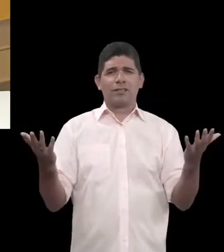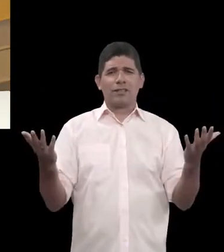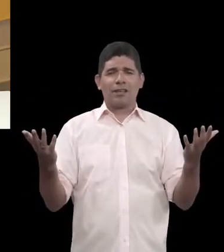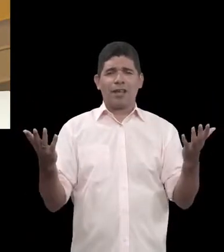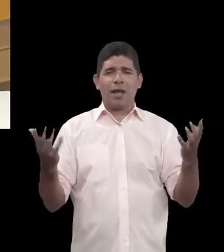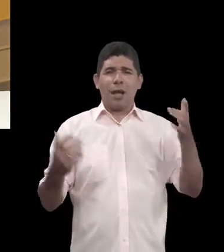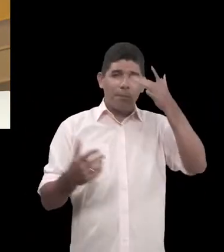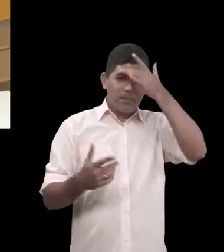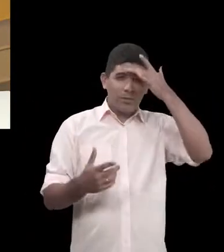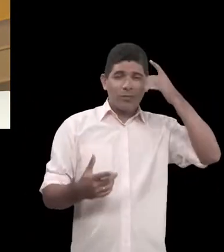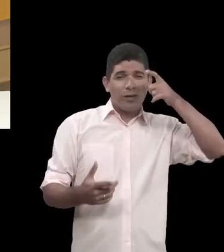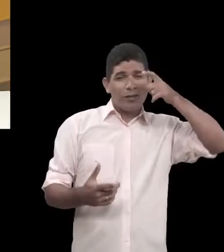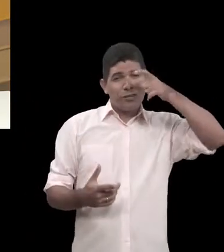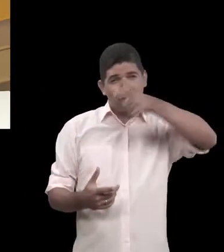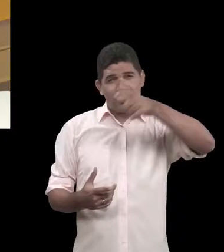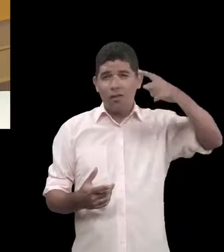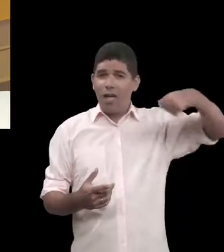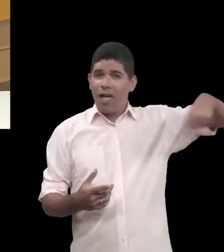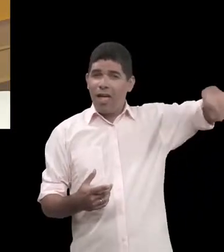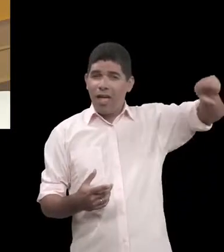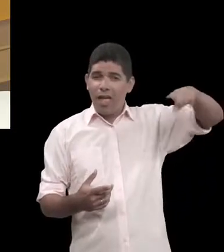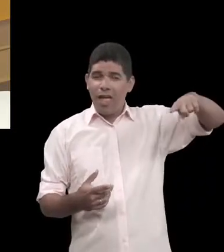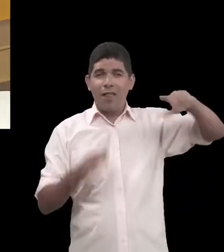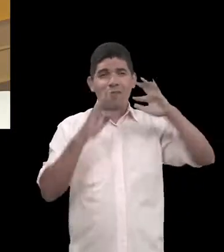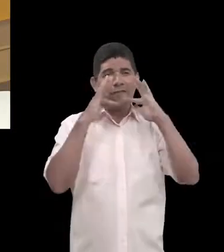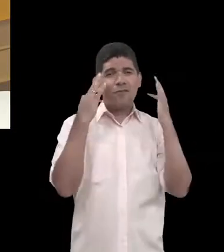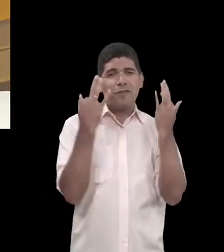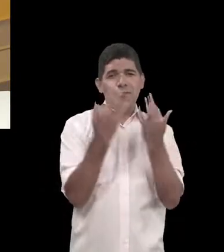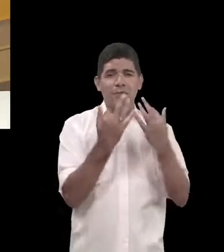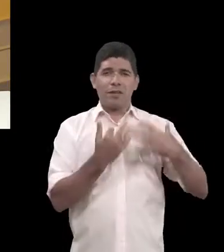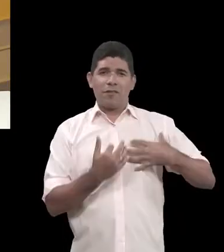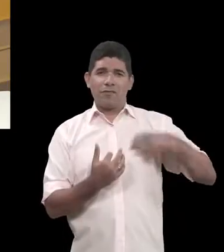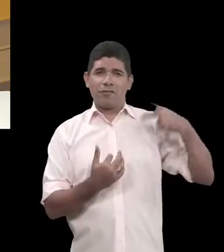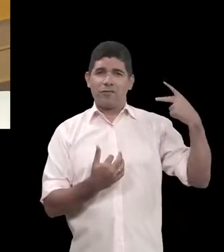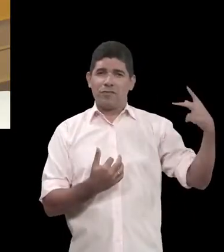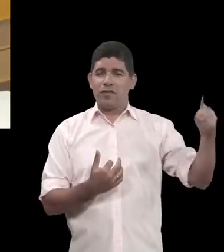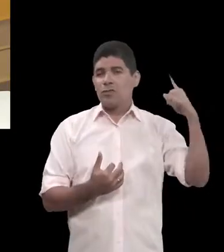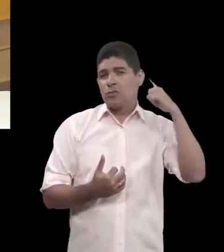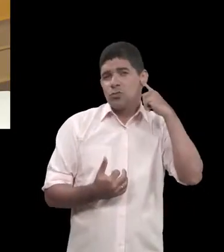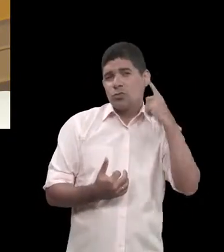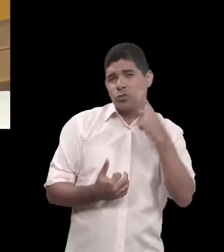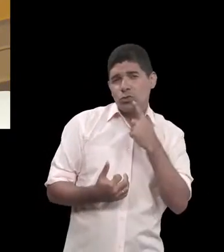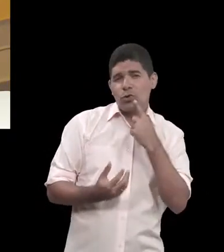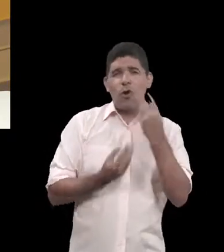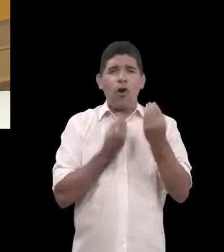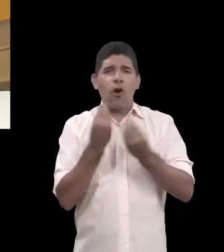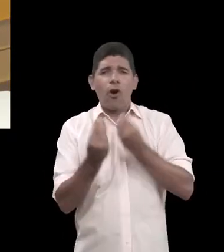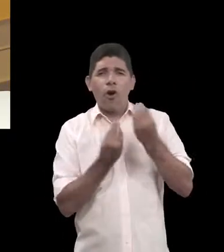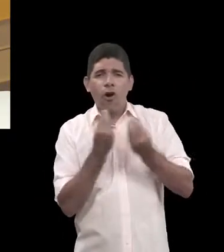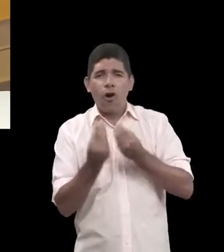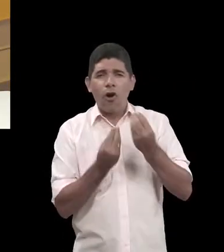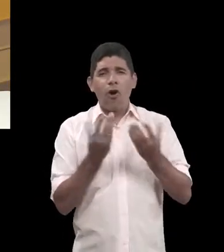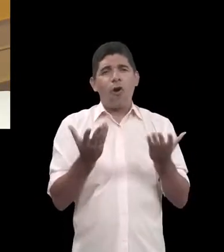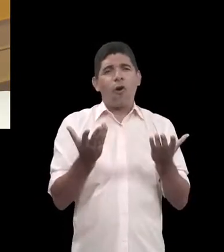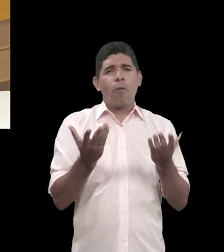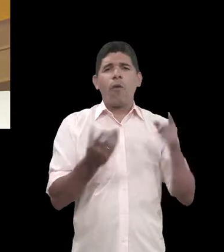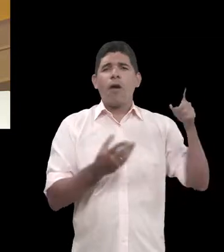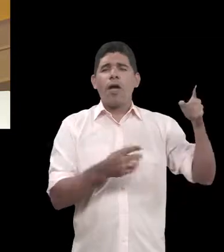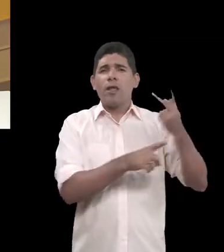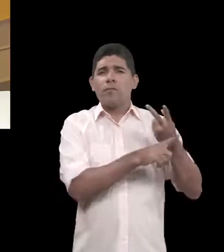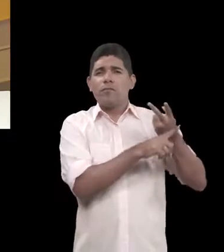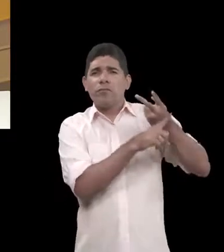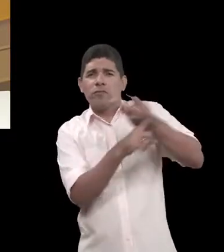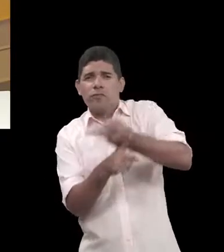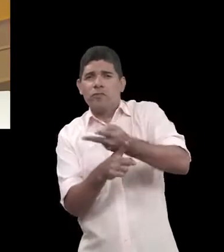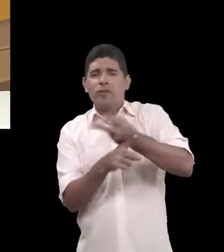sabe alguém que tem um filho ou coisa do tipo, mas que eu acho que poderia buscar essa